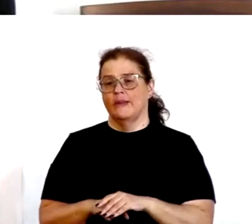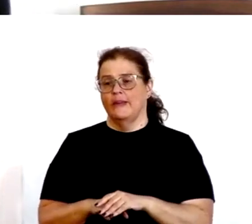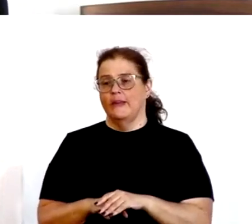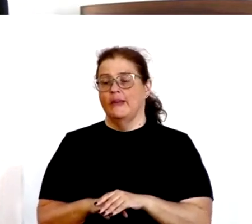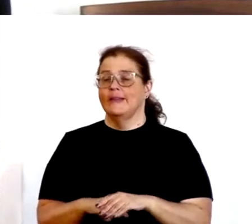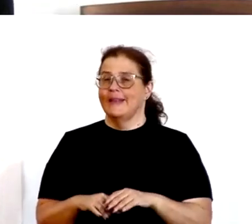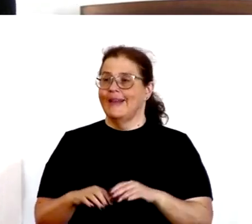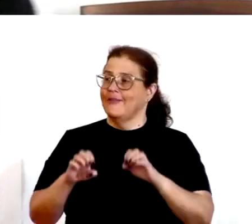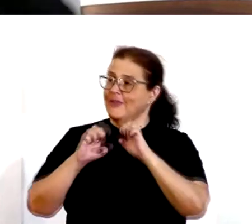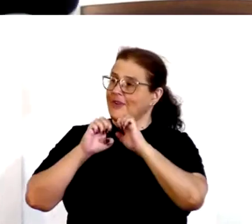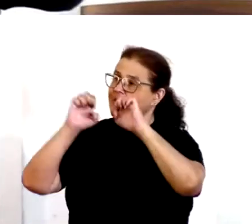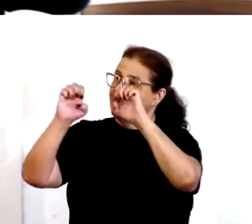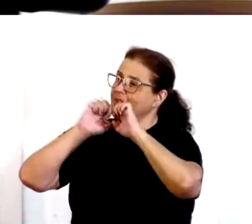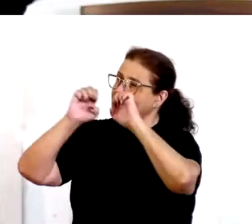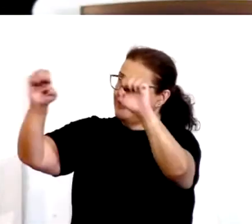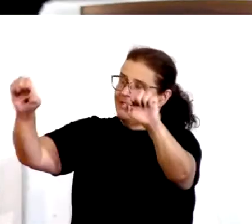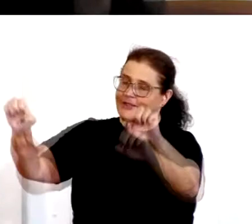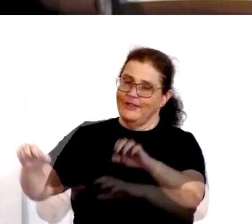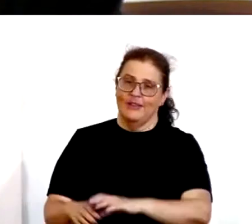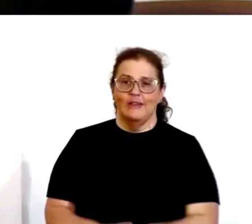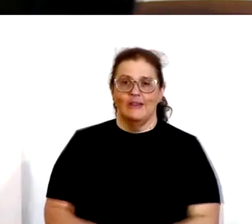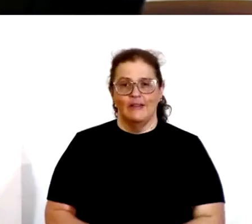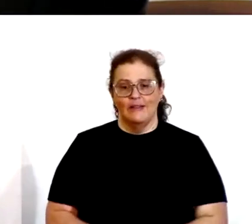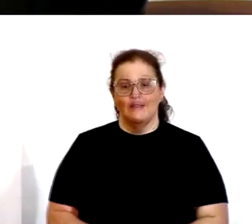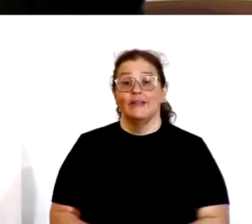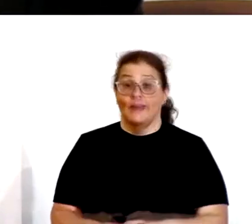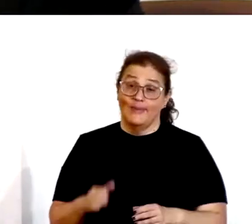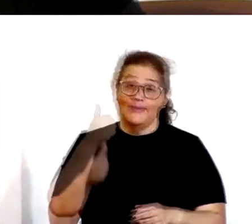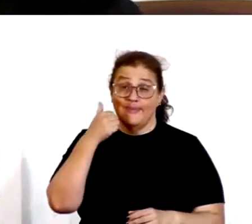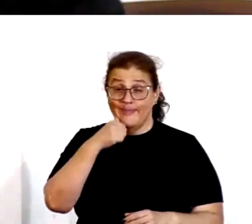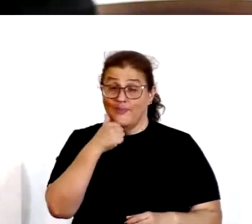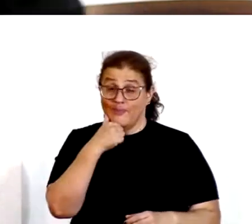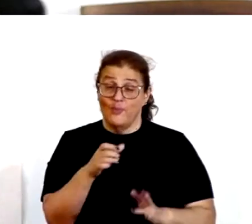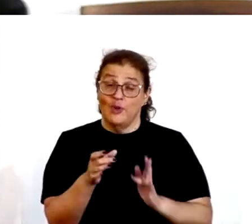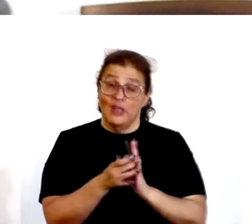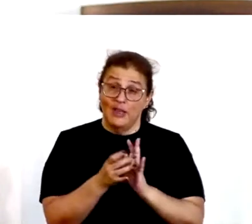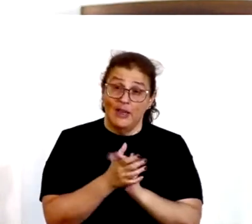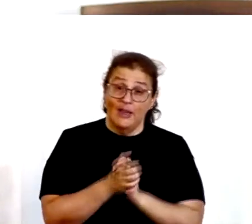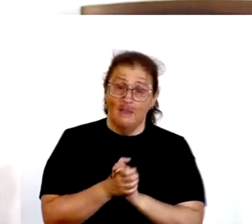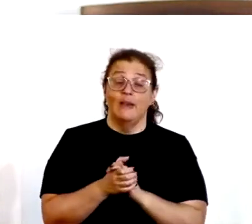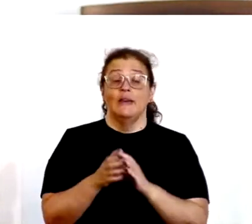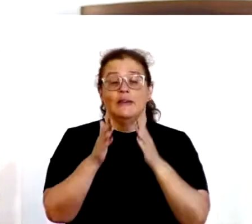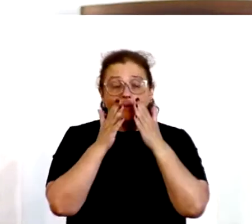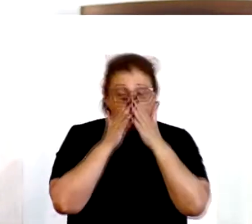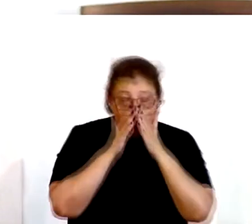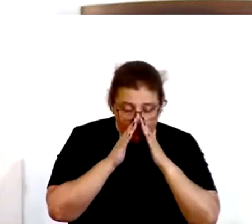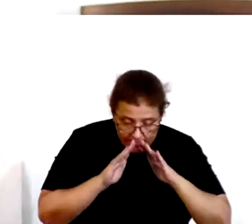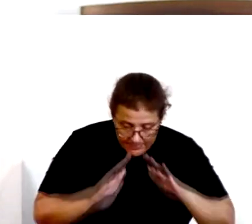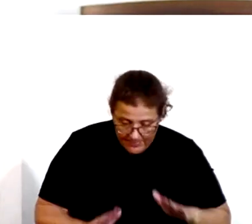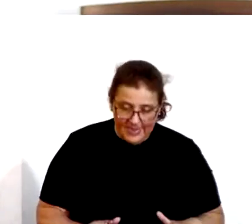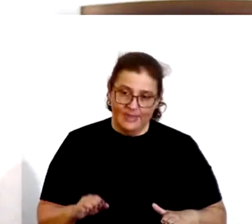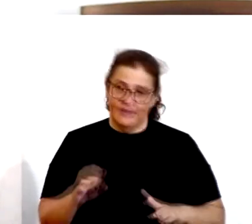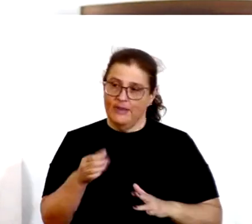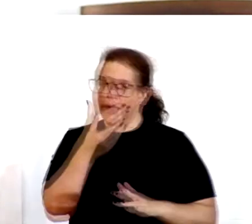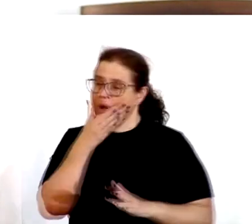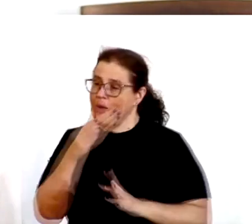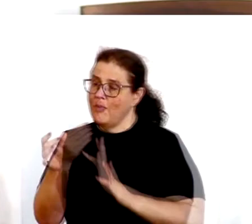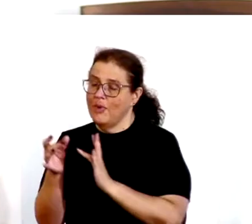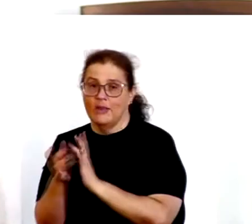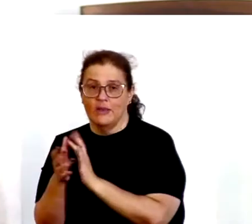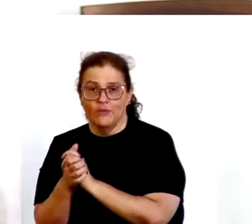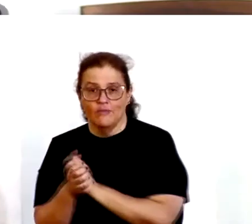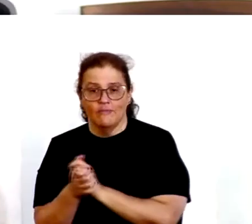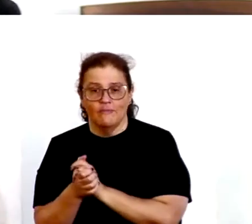desse evangelho. Como? Mulheres, sede submissas ao vosso marido. E ele diz como? Se você é imitador de